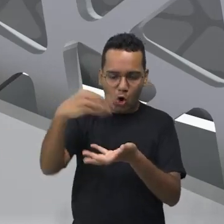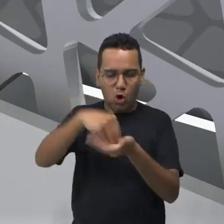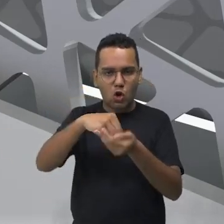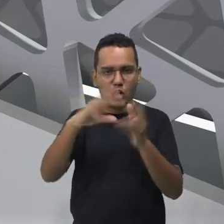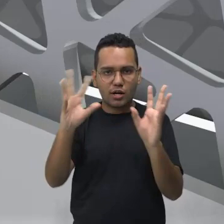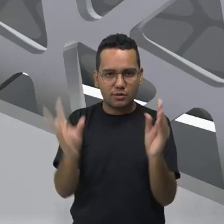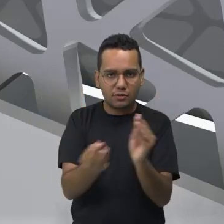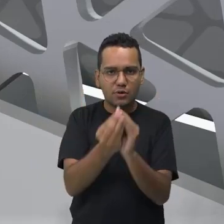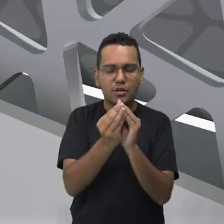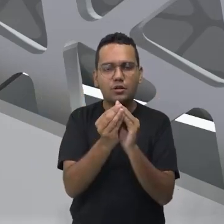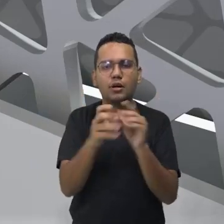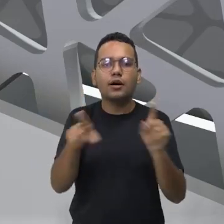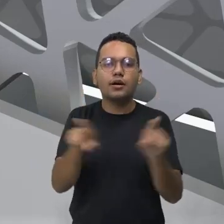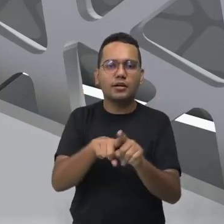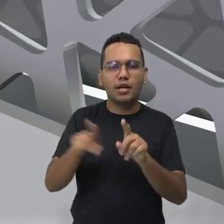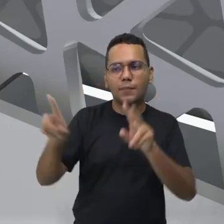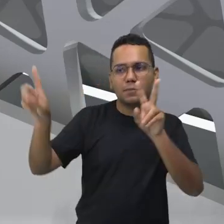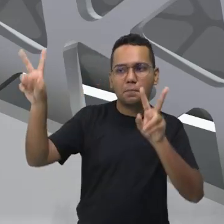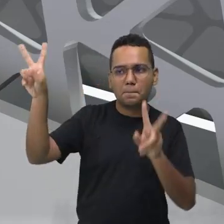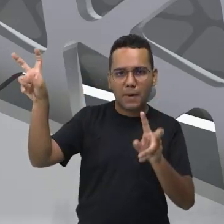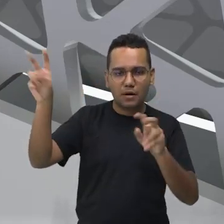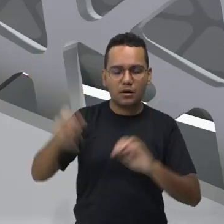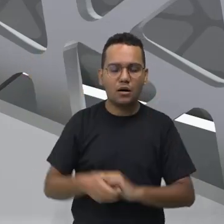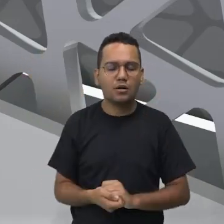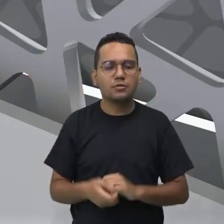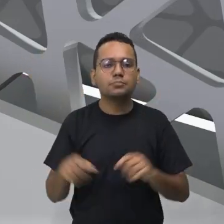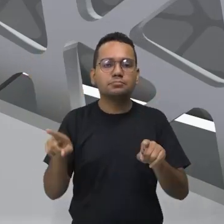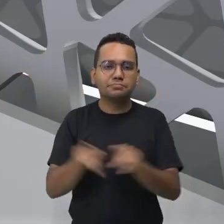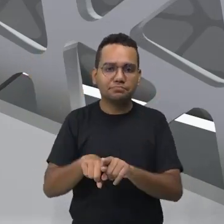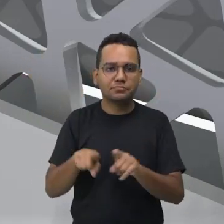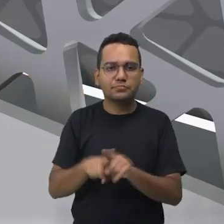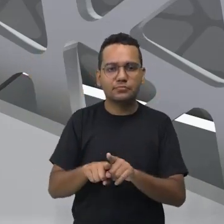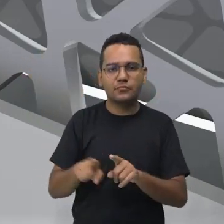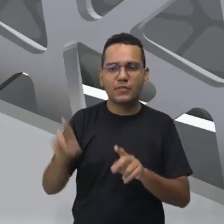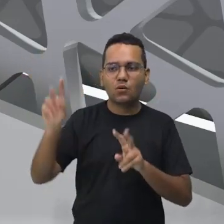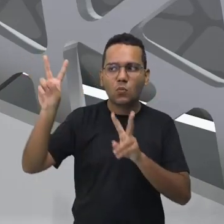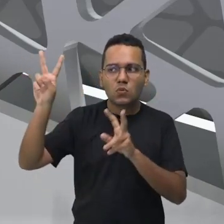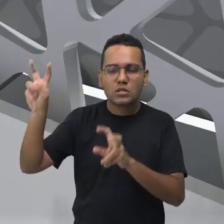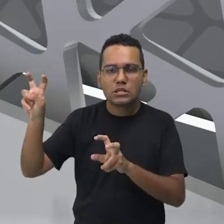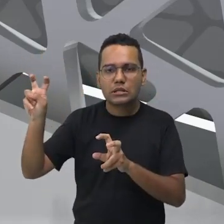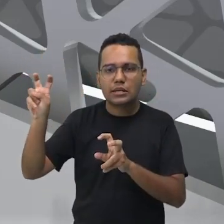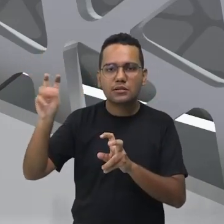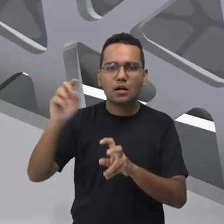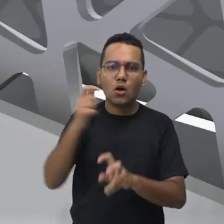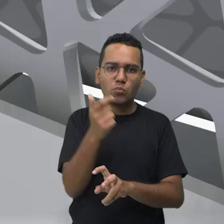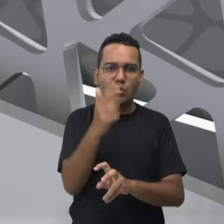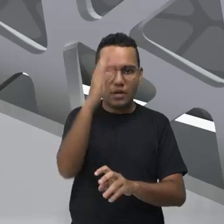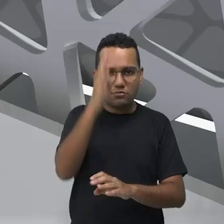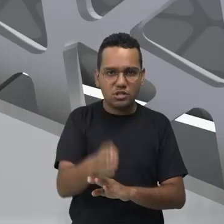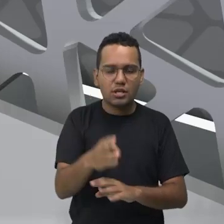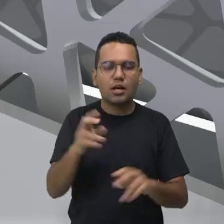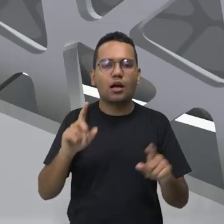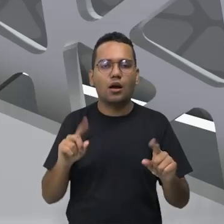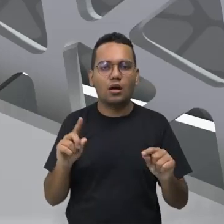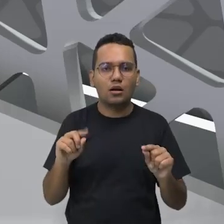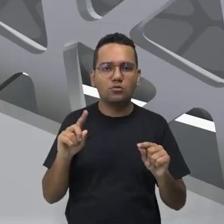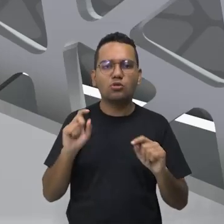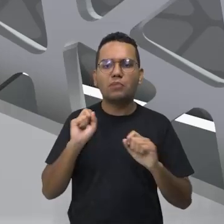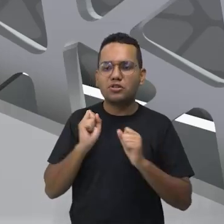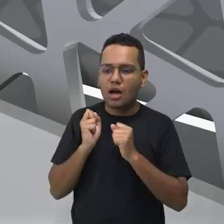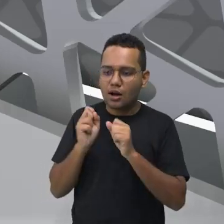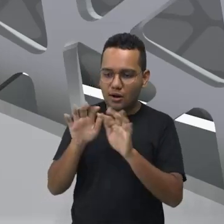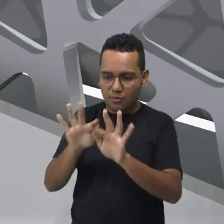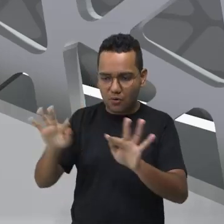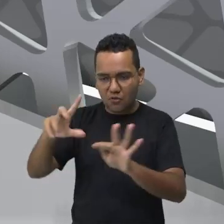no resumo e destaca com as aspas, ou de forma indireta, quando você usa a paráfrase e reproduz aquilo que foi dito,